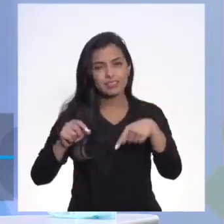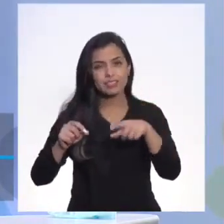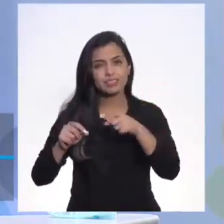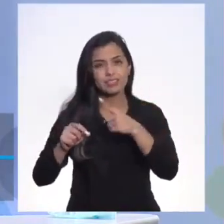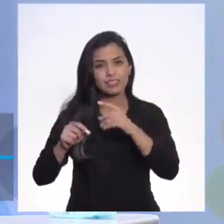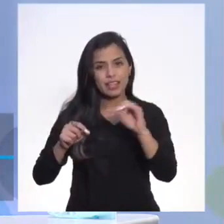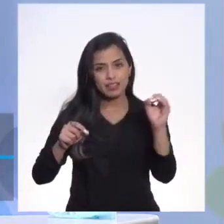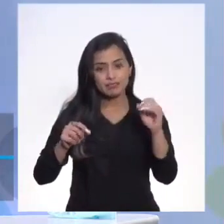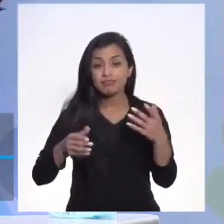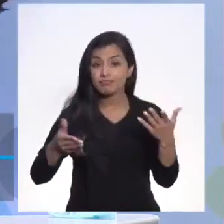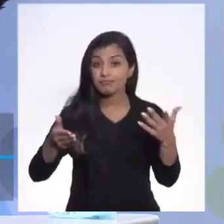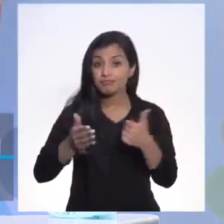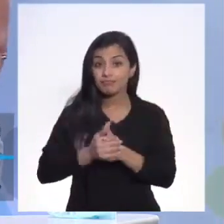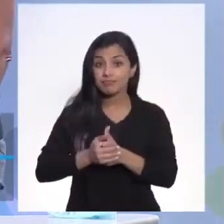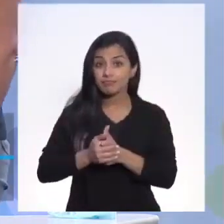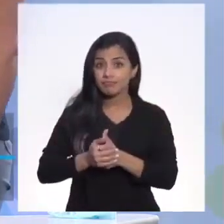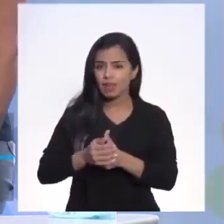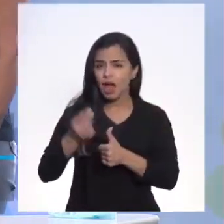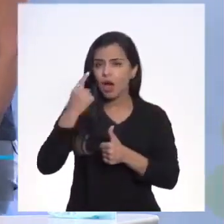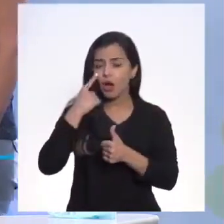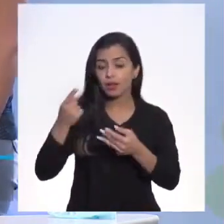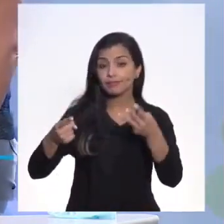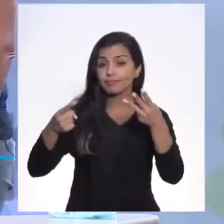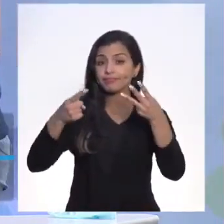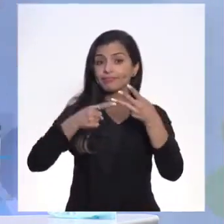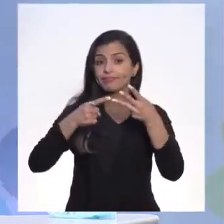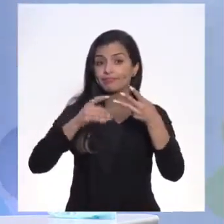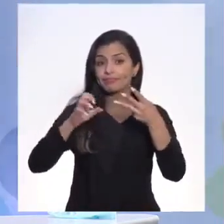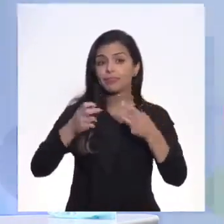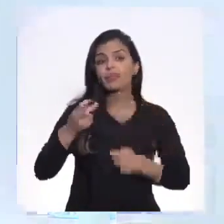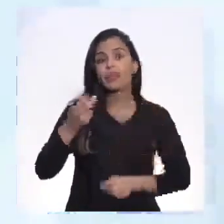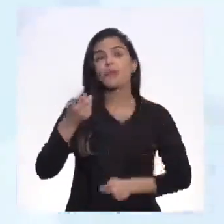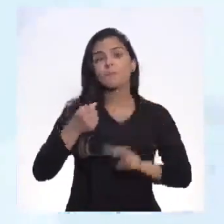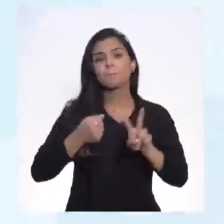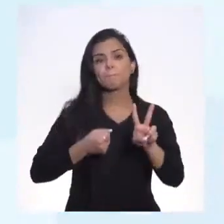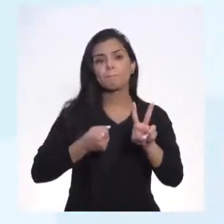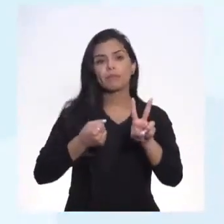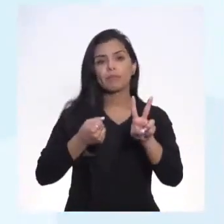Muito bem. Vamos, então, na letra C? 27.